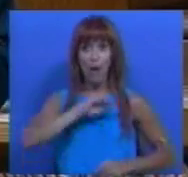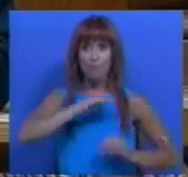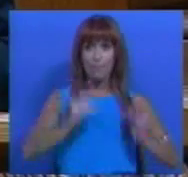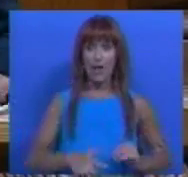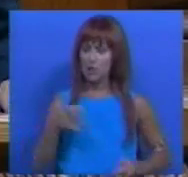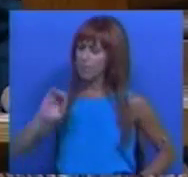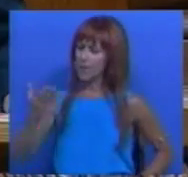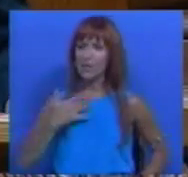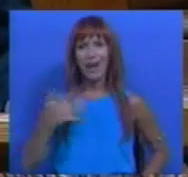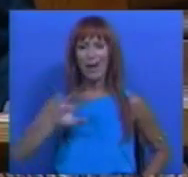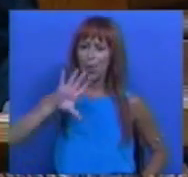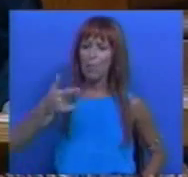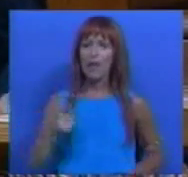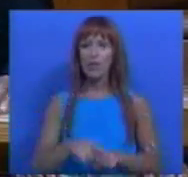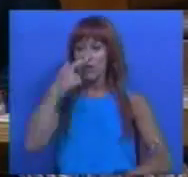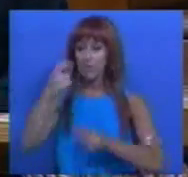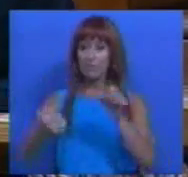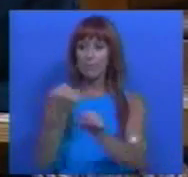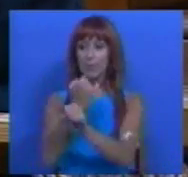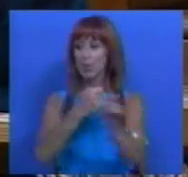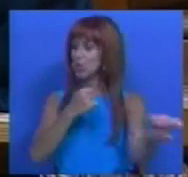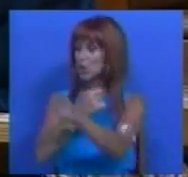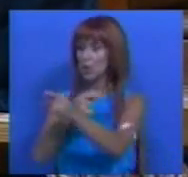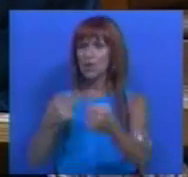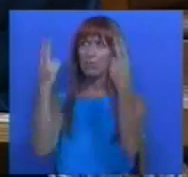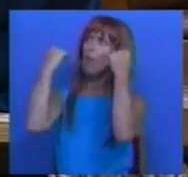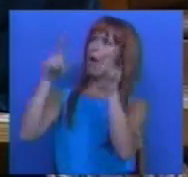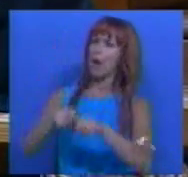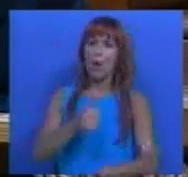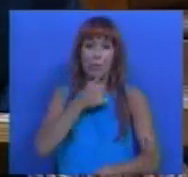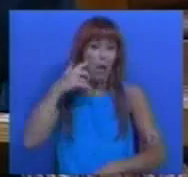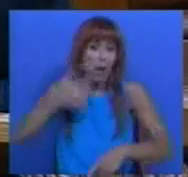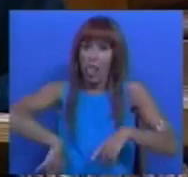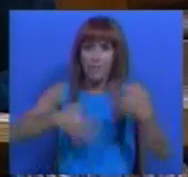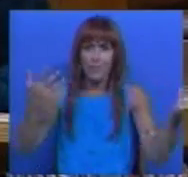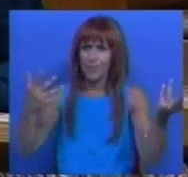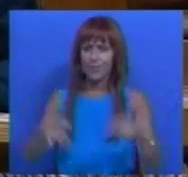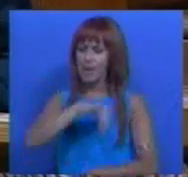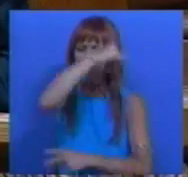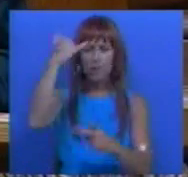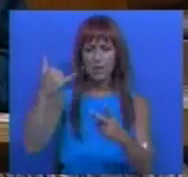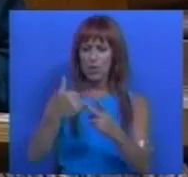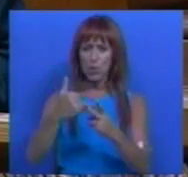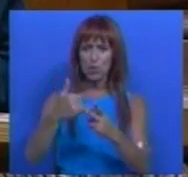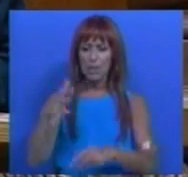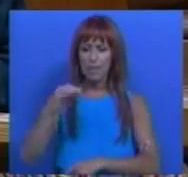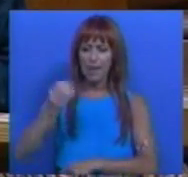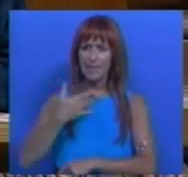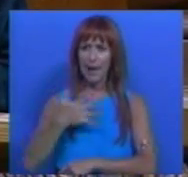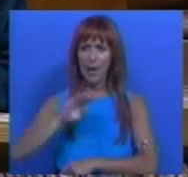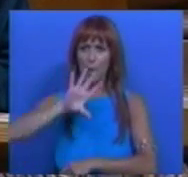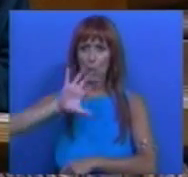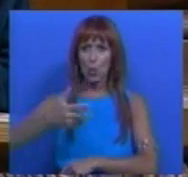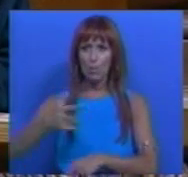o PSD quer um país em que os trabalhadores estejam submetidos ao arbítrio. Em segundo lugar, o PSD quer